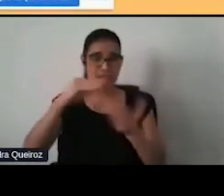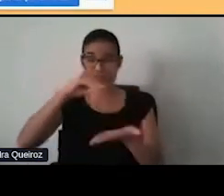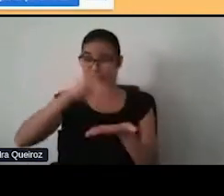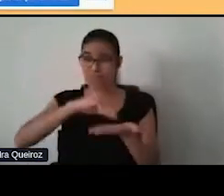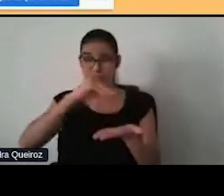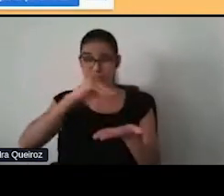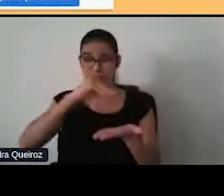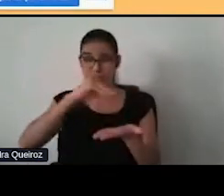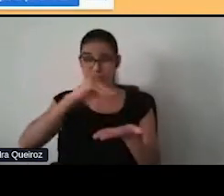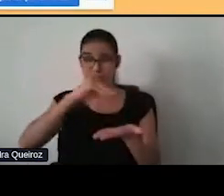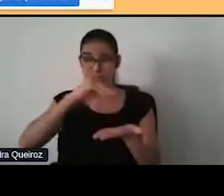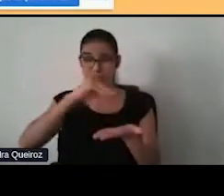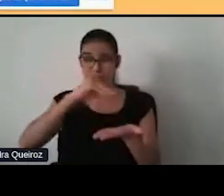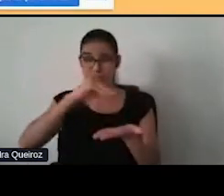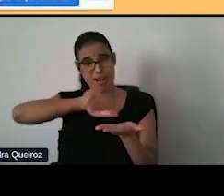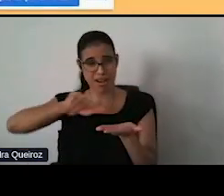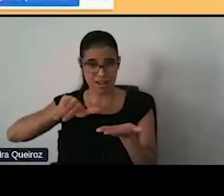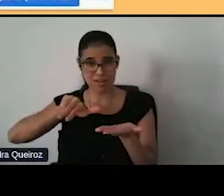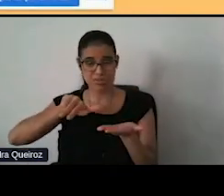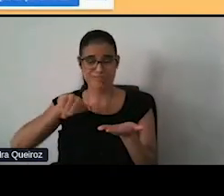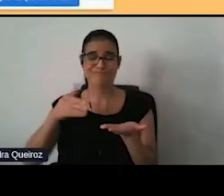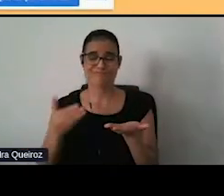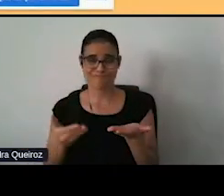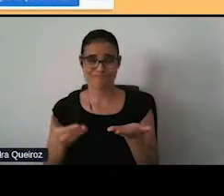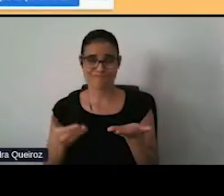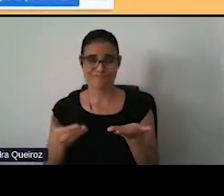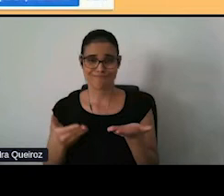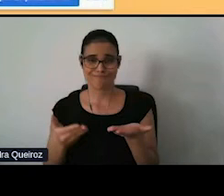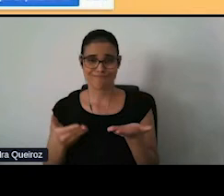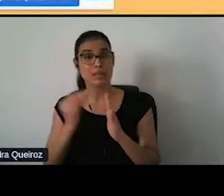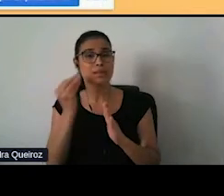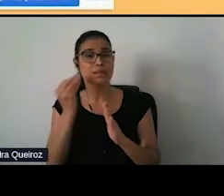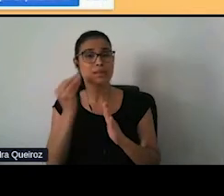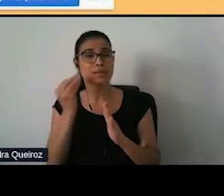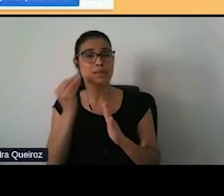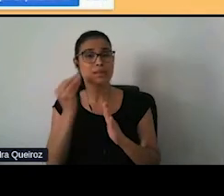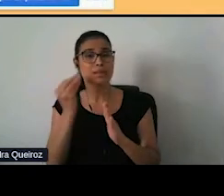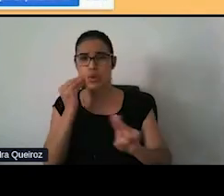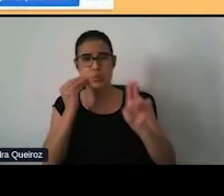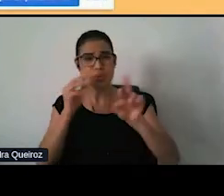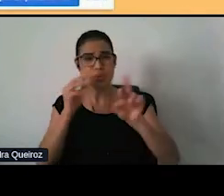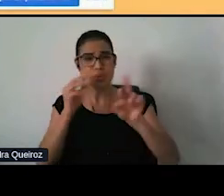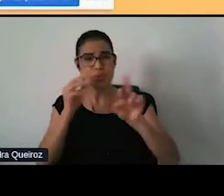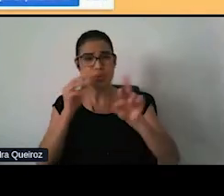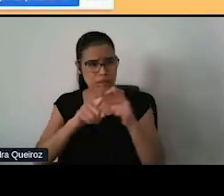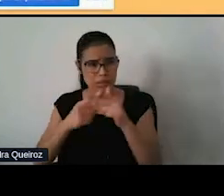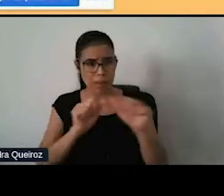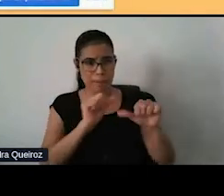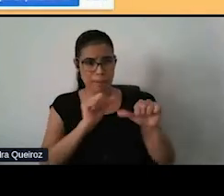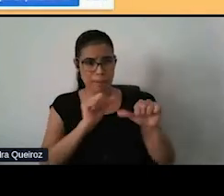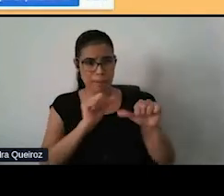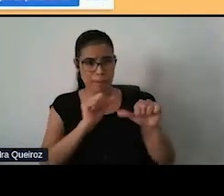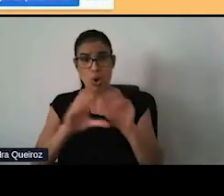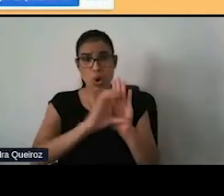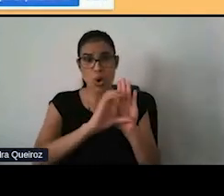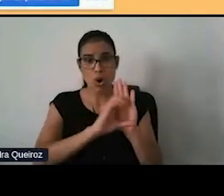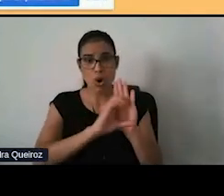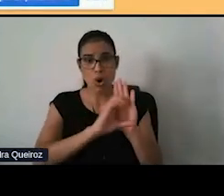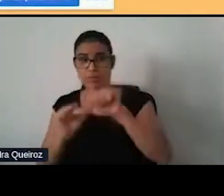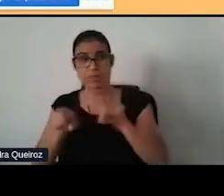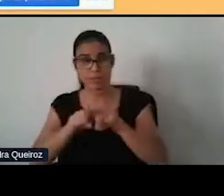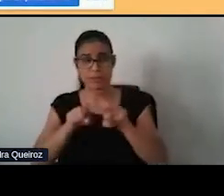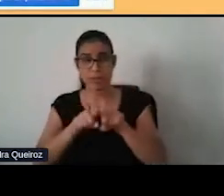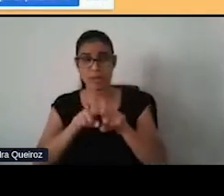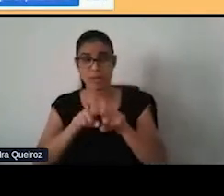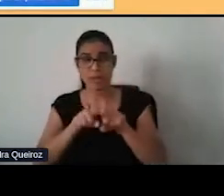feita. Então, é sempre o ideal a gente testar com várias ferramentas. Isso também não adianta a gente só testar